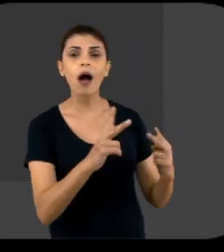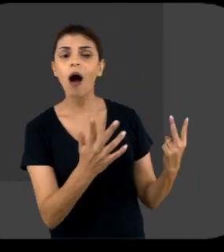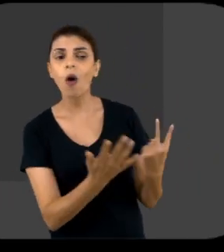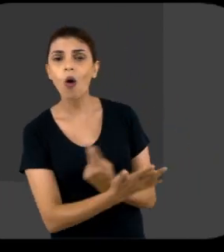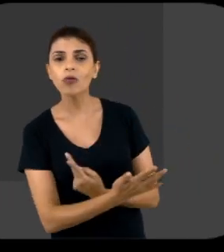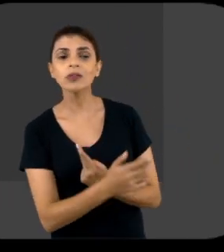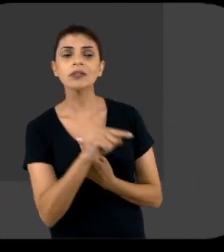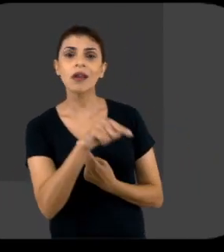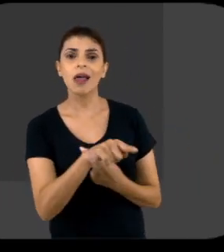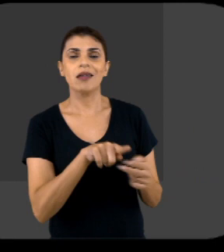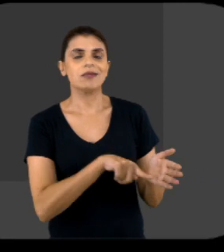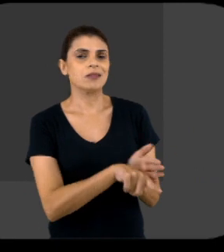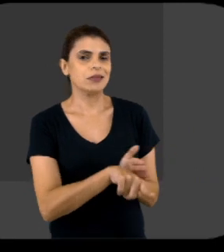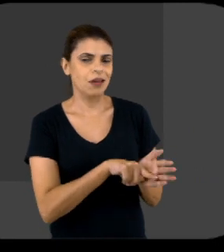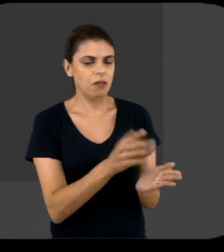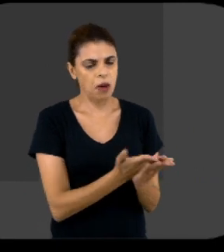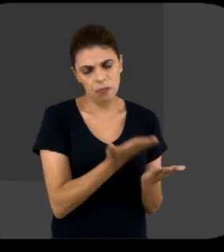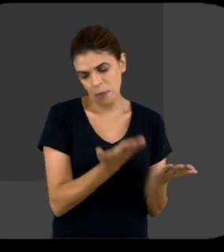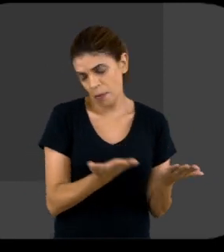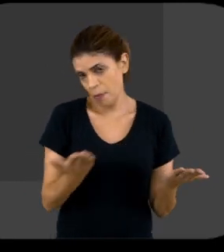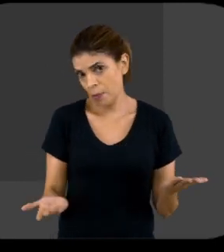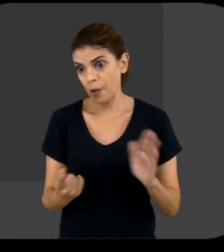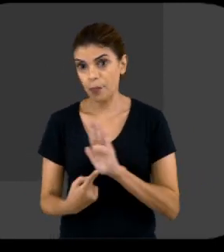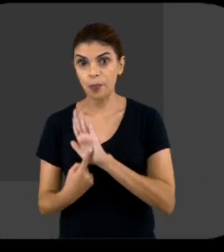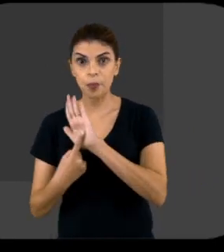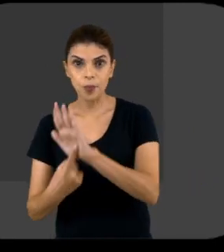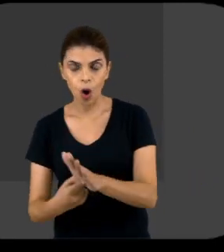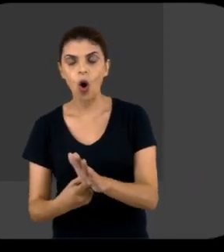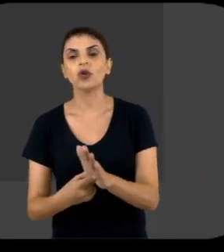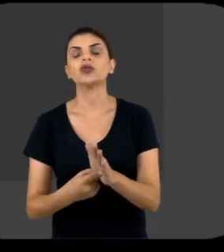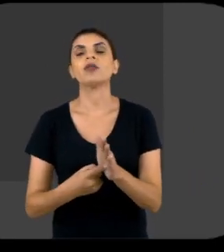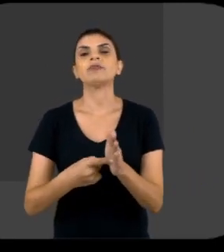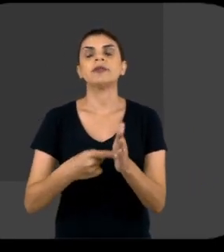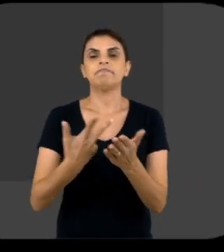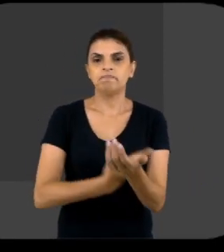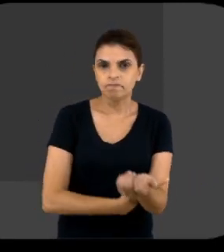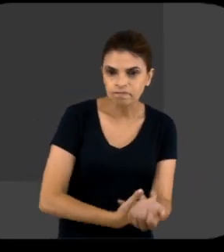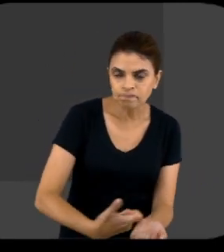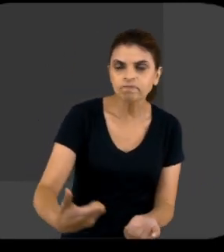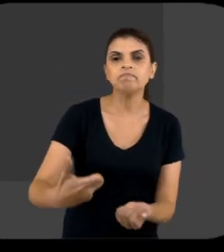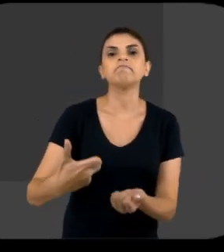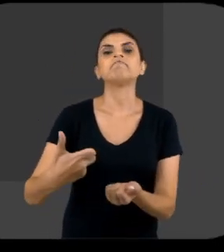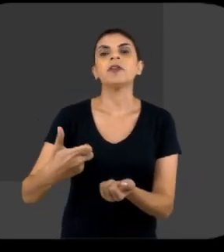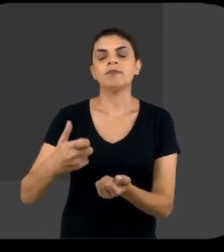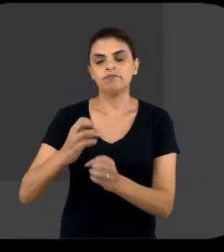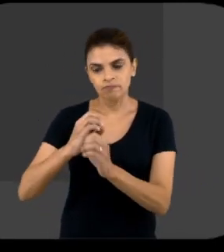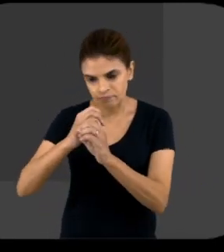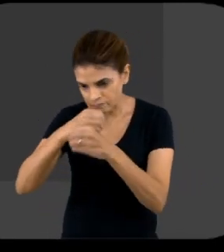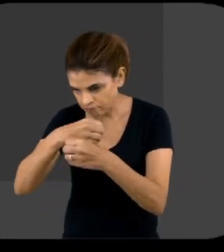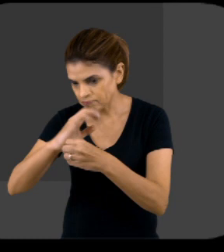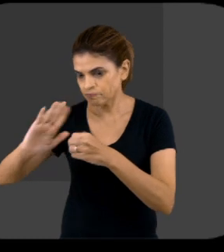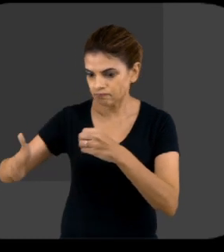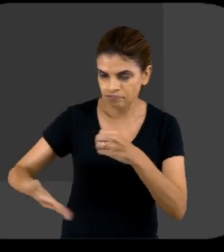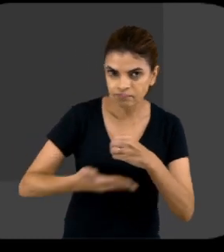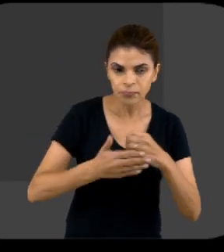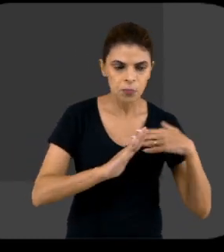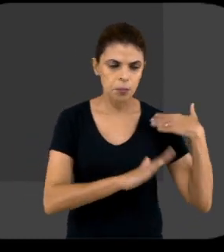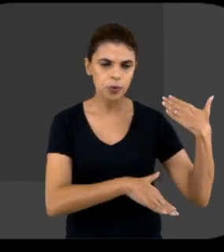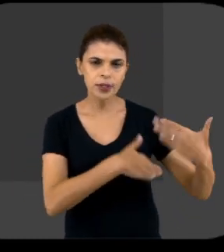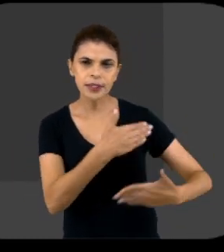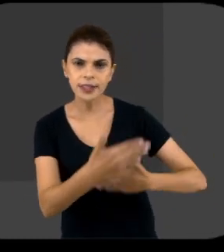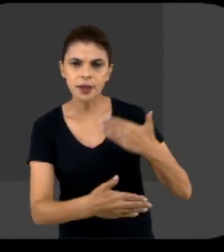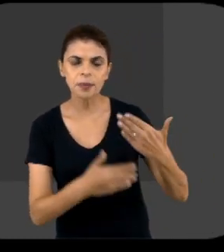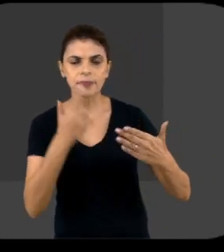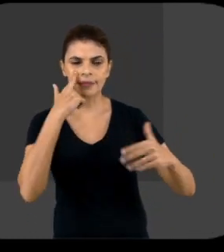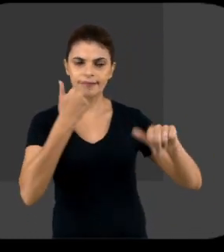estava envolvido naquele exame, desde a amostra, desde a coleta da amostra até o